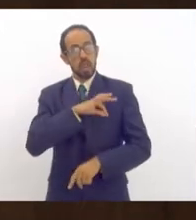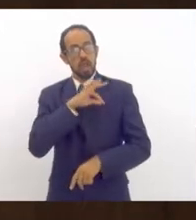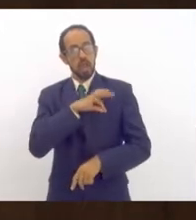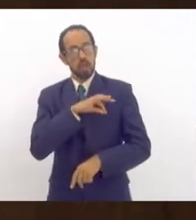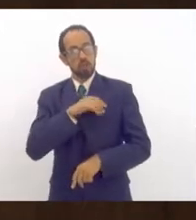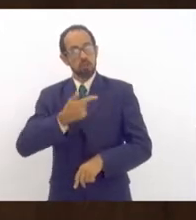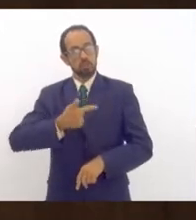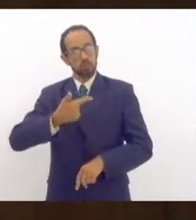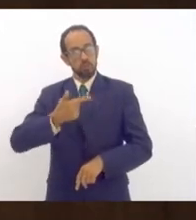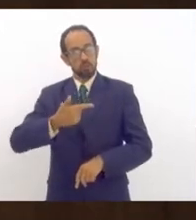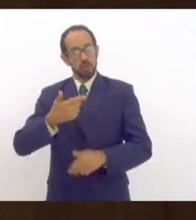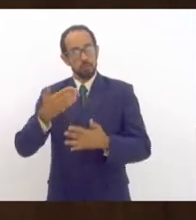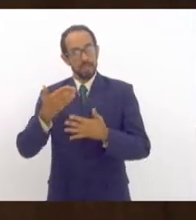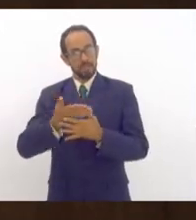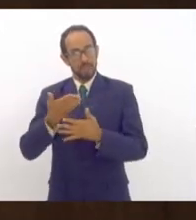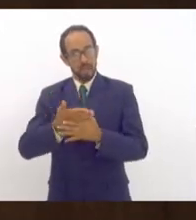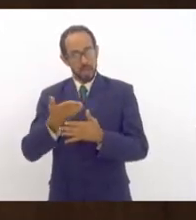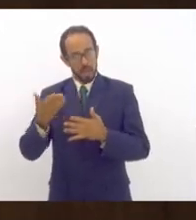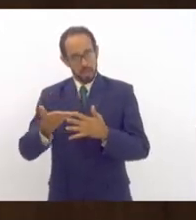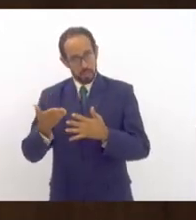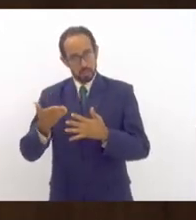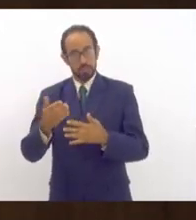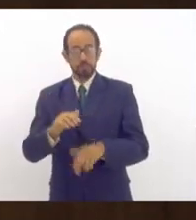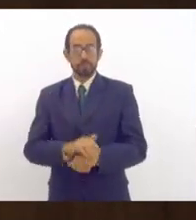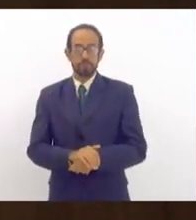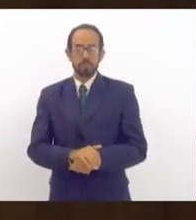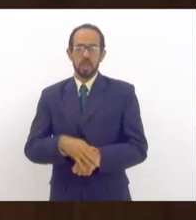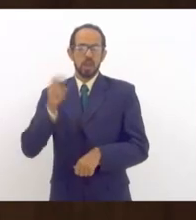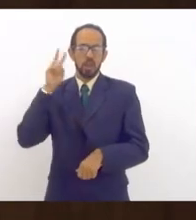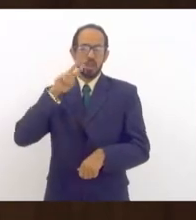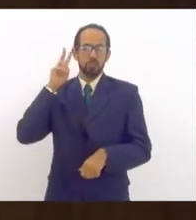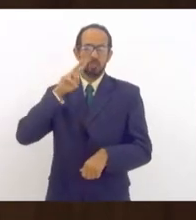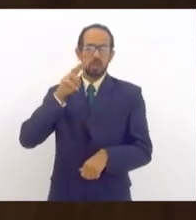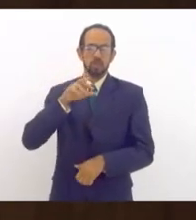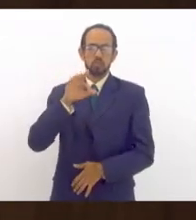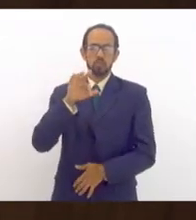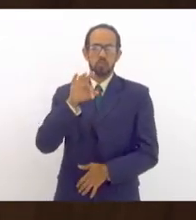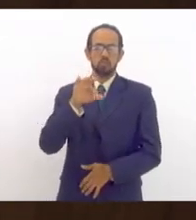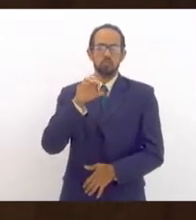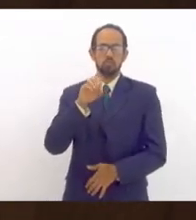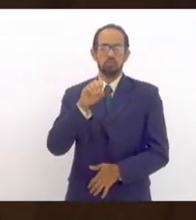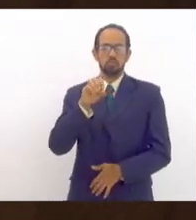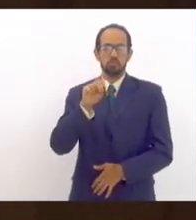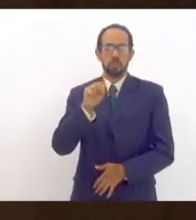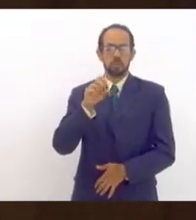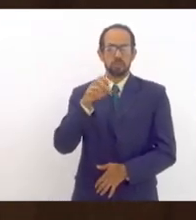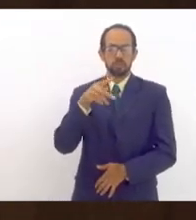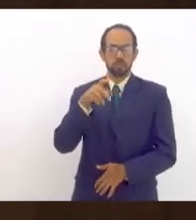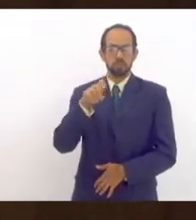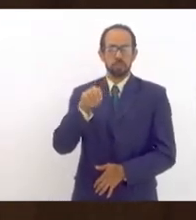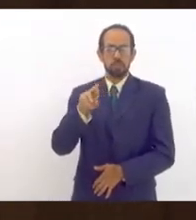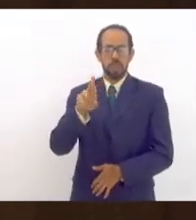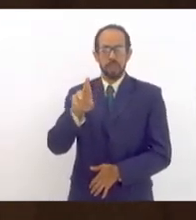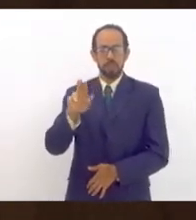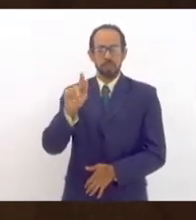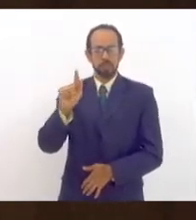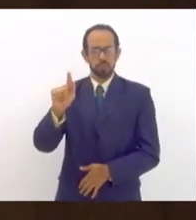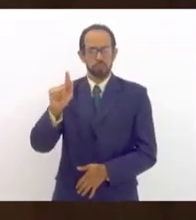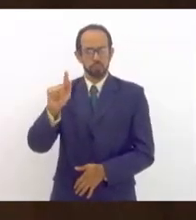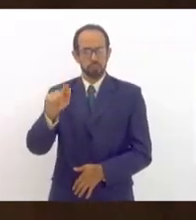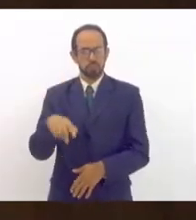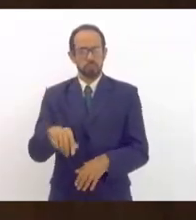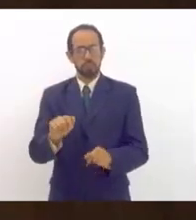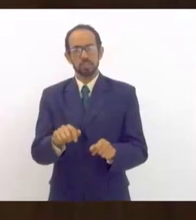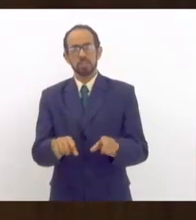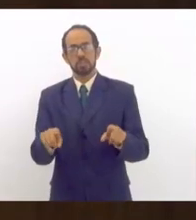parcela Lembrando aqui a atuação do Foster perde aquela que cumprimentar os integrantes do fósseis e